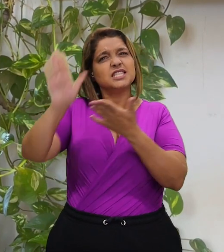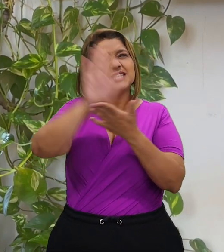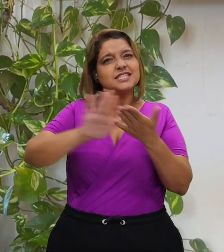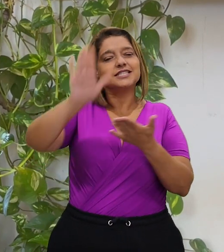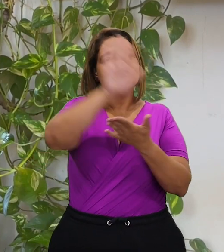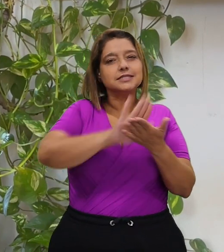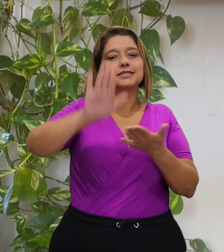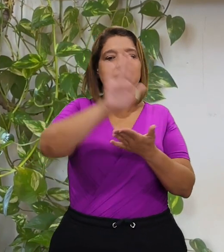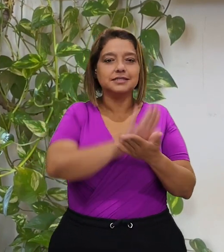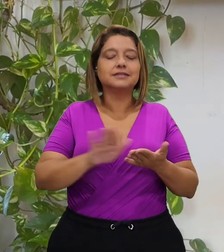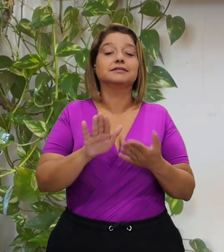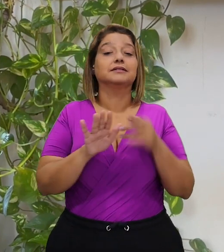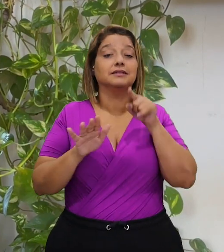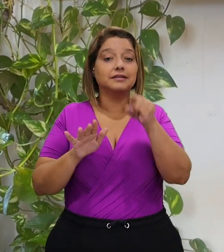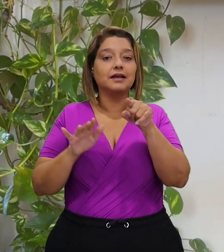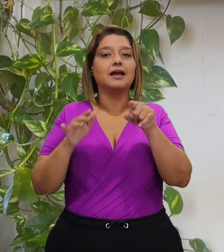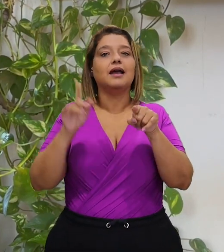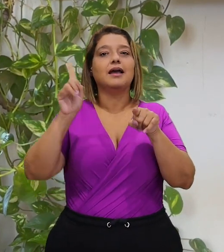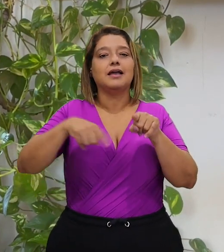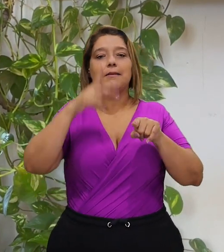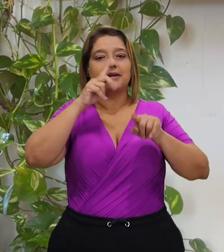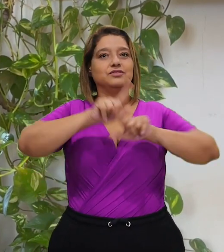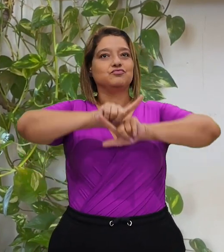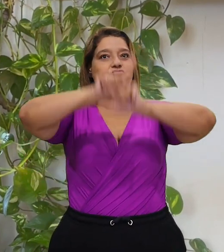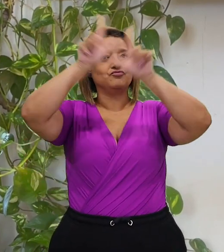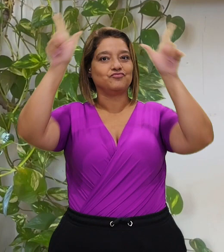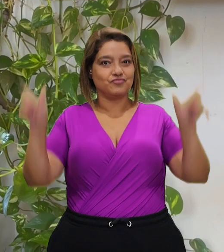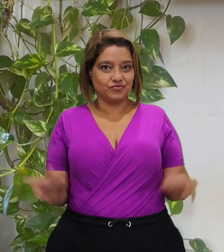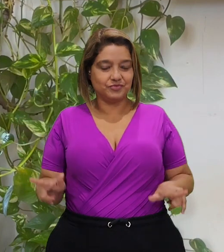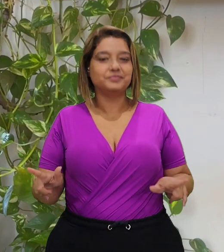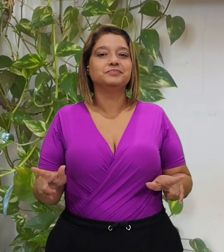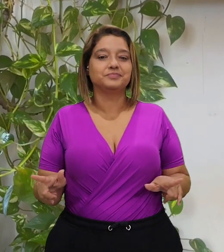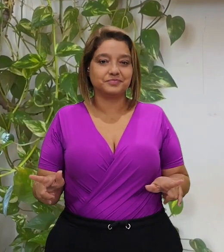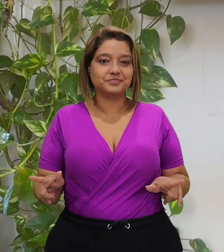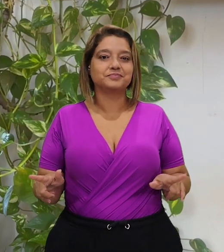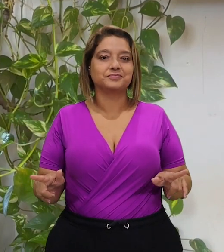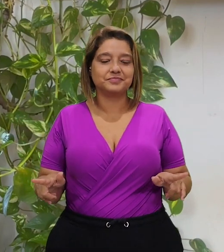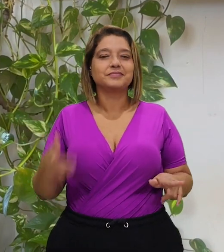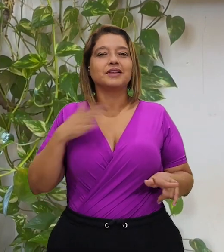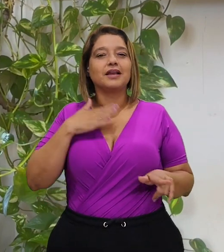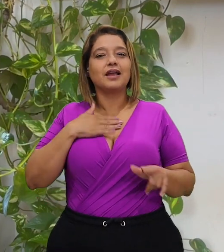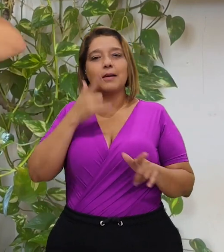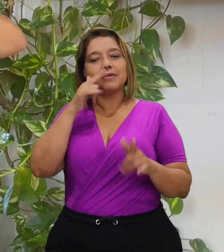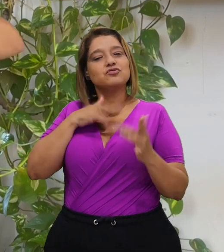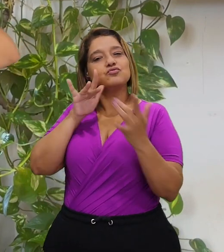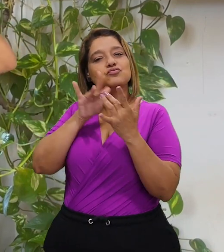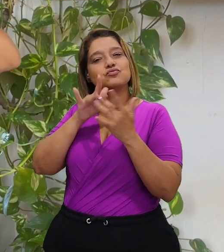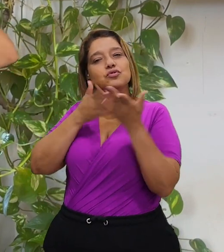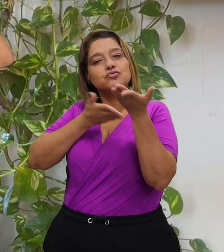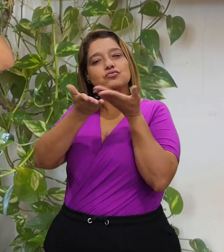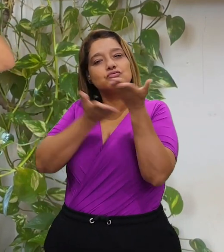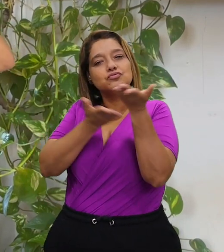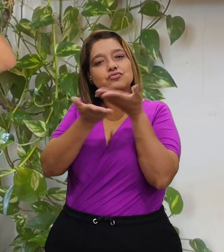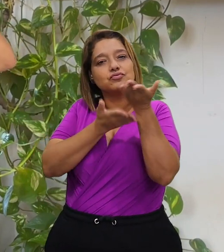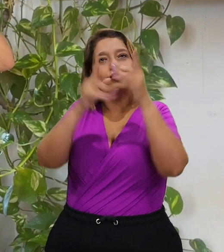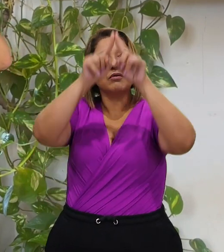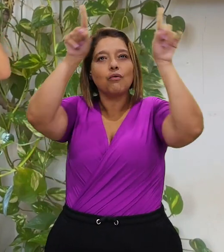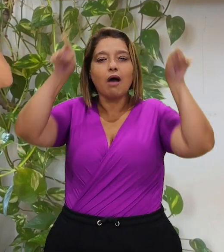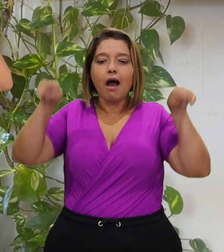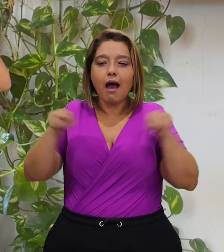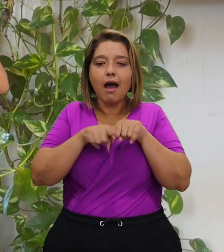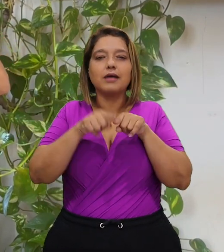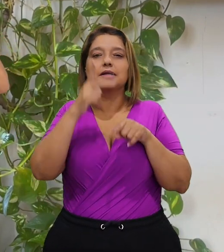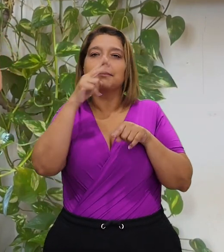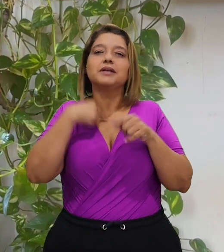que eu já pintei, que a primeira coisa que eu fazia era manchar a tela, tirar aquele branco da tela. Então eu passava uma camada, e o meu intuito é